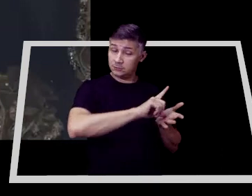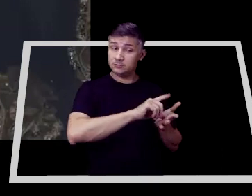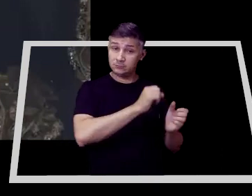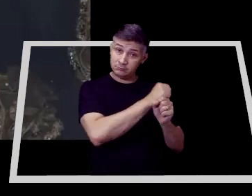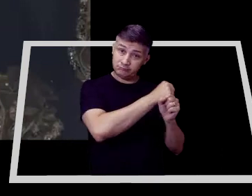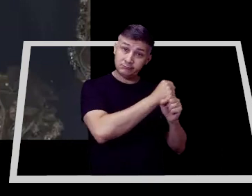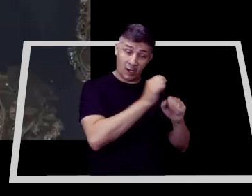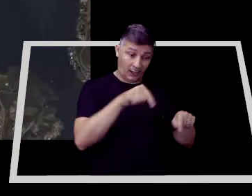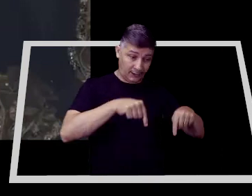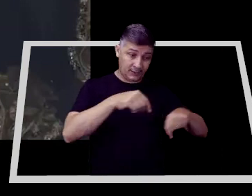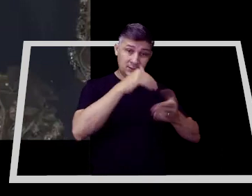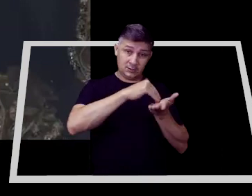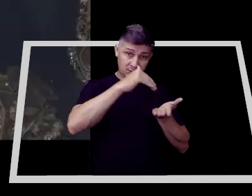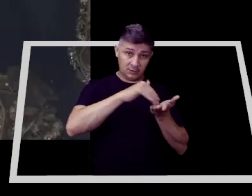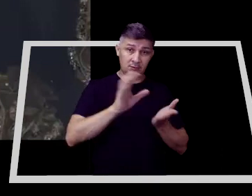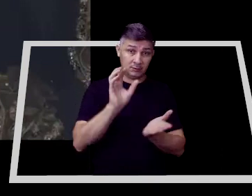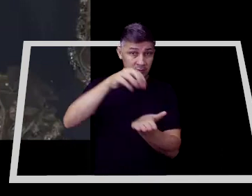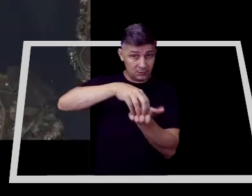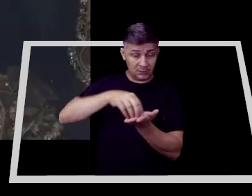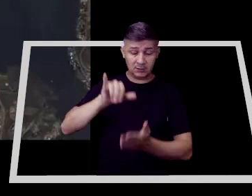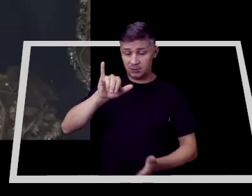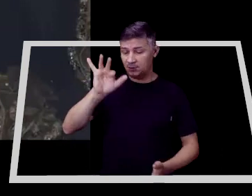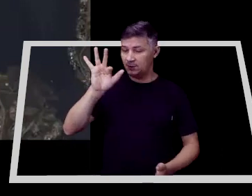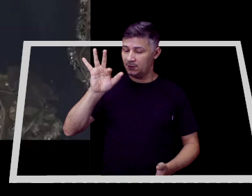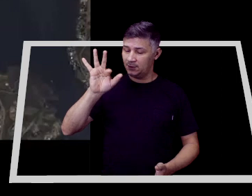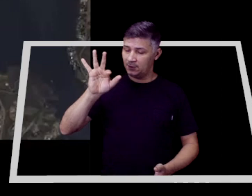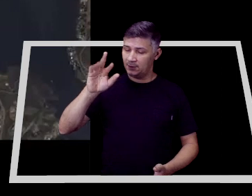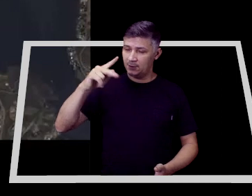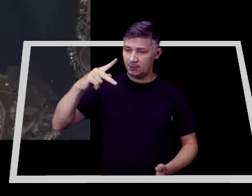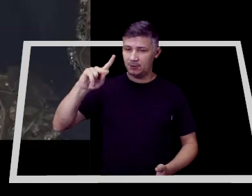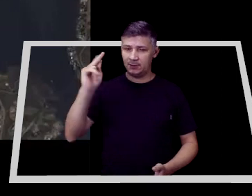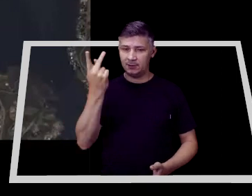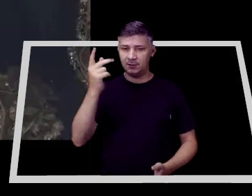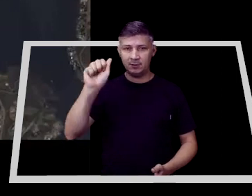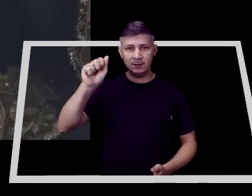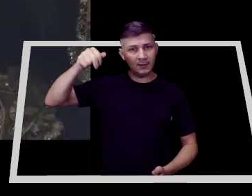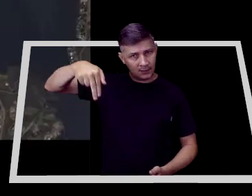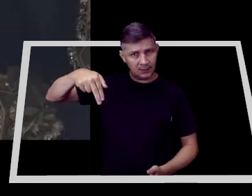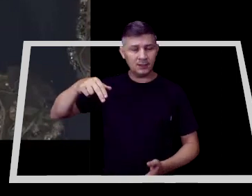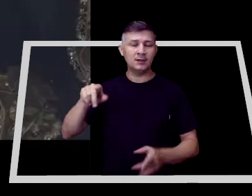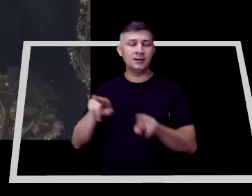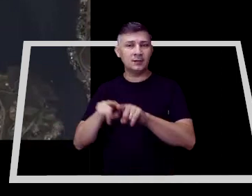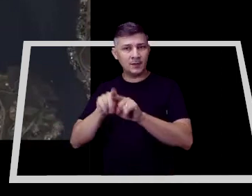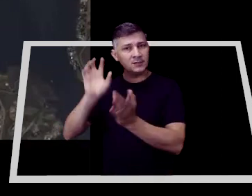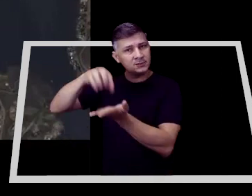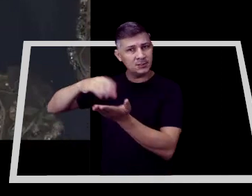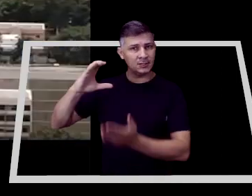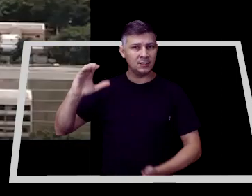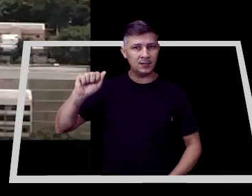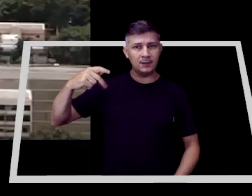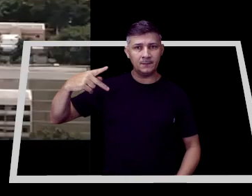anteriores feitos nesses anos, aqui no escritório, a sede do IFAM e a sede da CAPES. Brasília era uma dessas